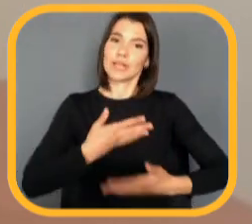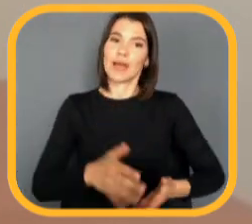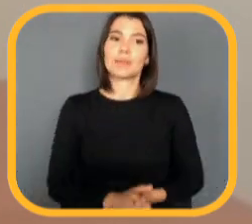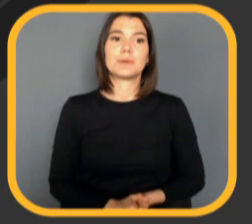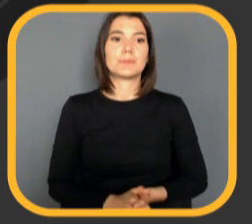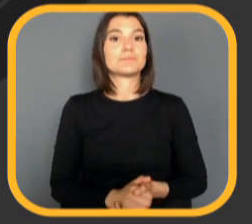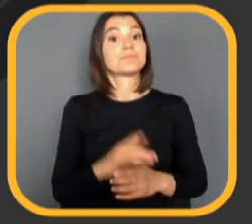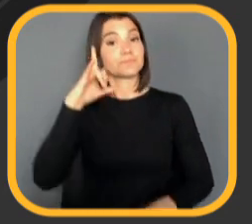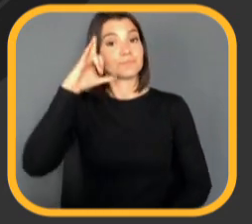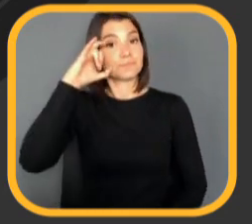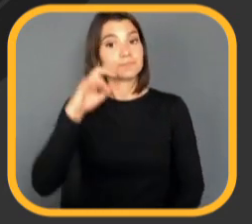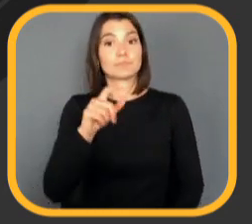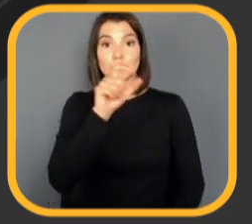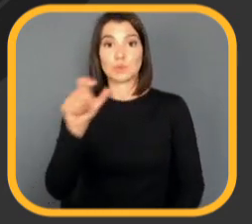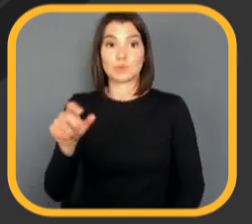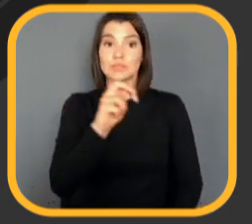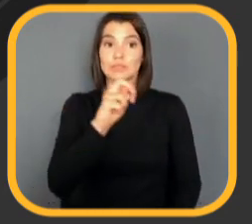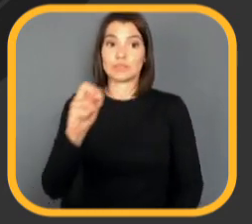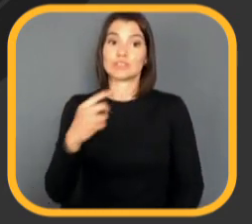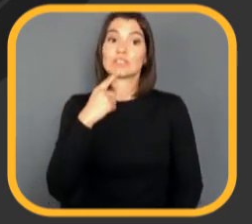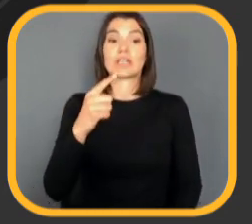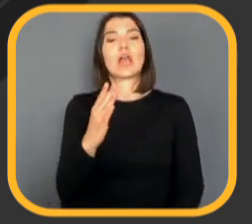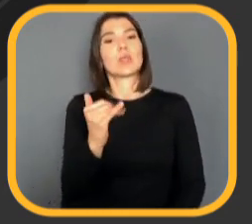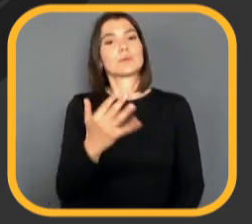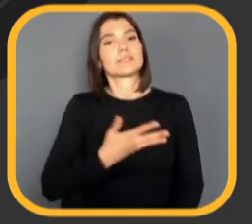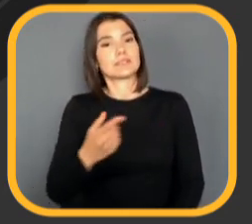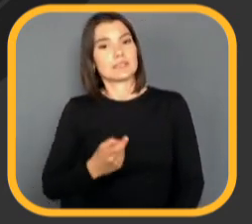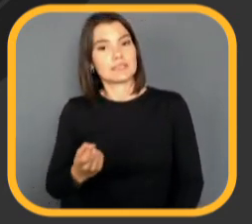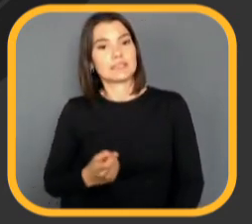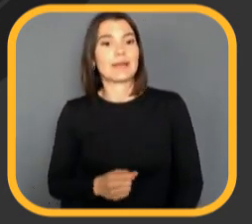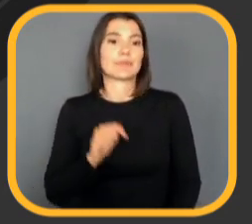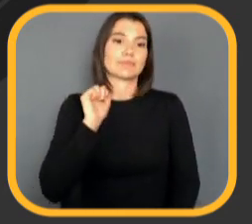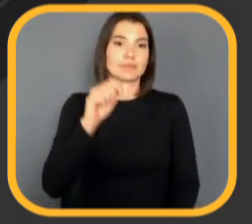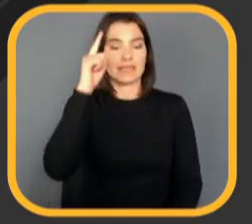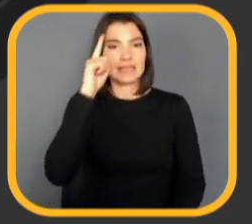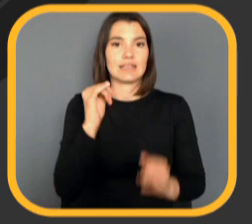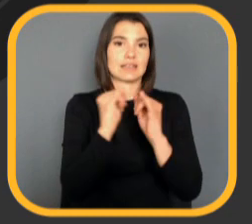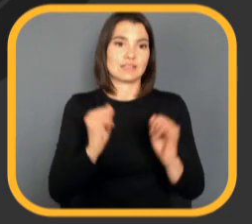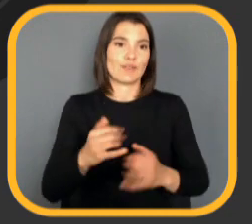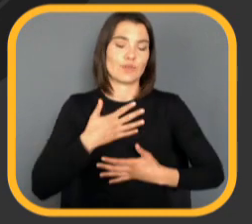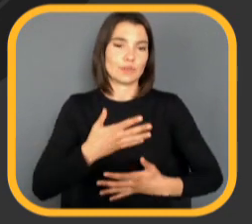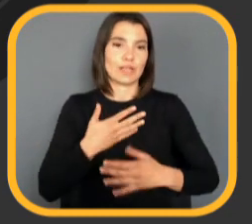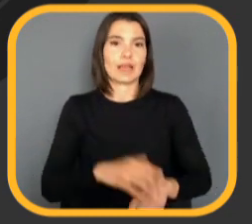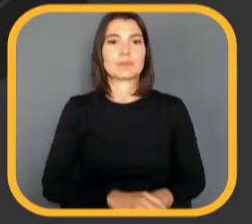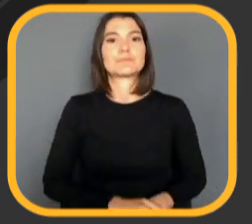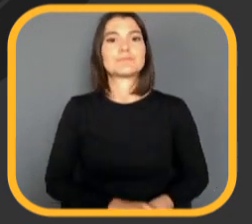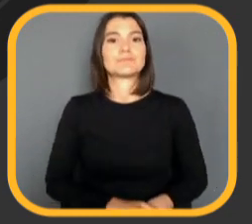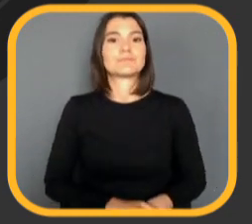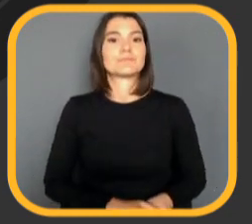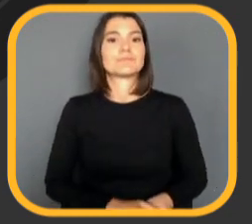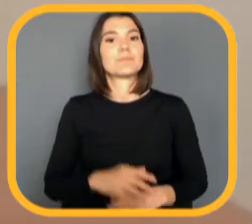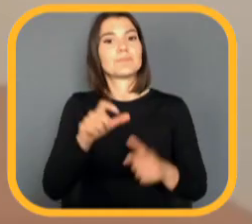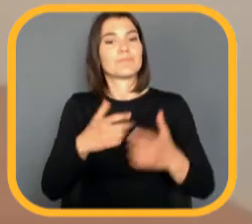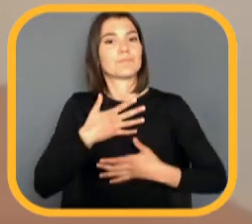do Voluntariado. No Instagram, 33% apontaram o dia 12 de dezembro como o Dia Internacional do